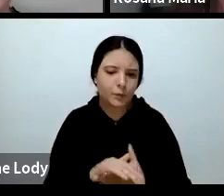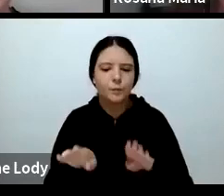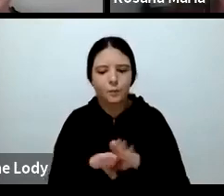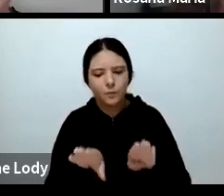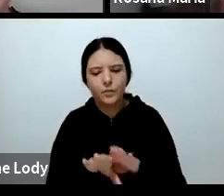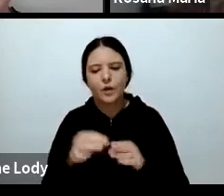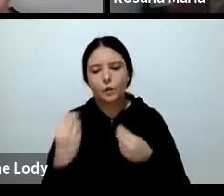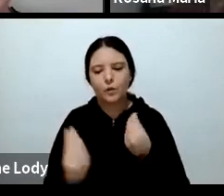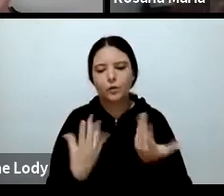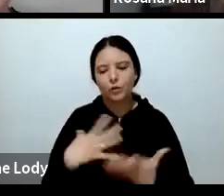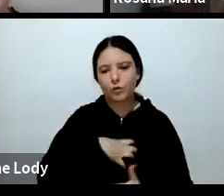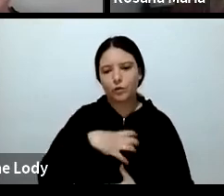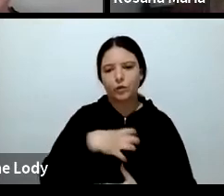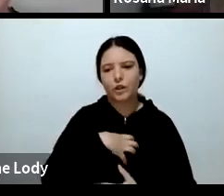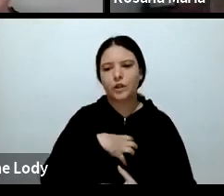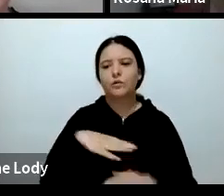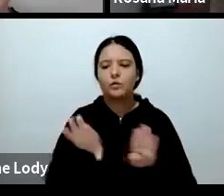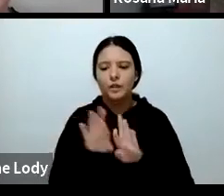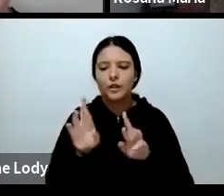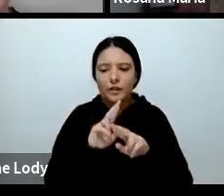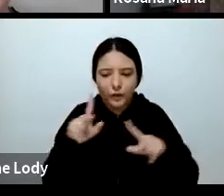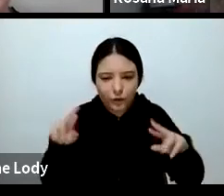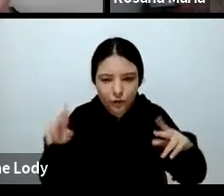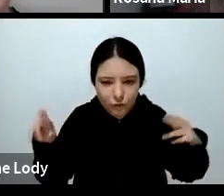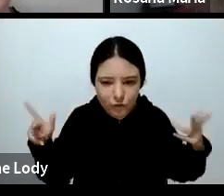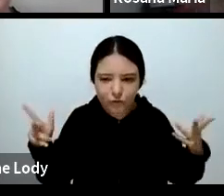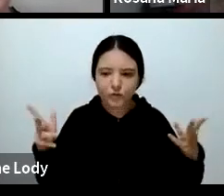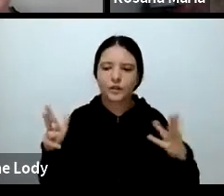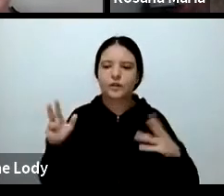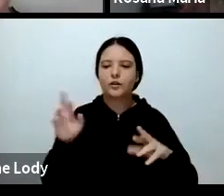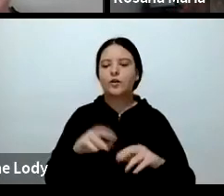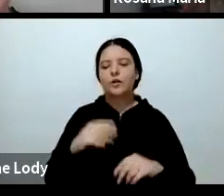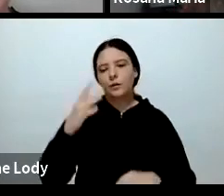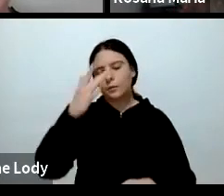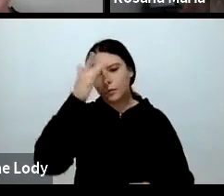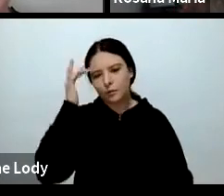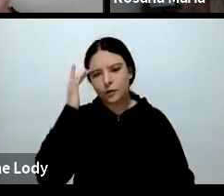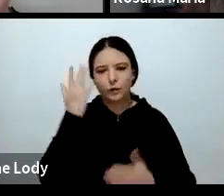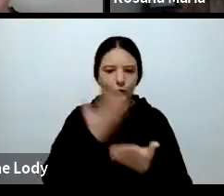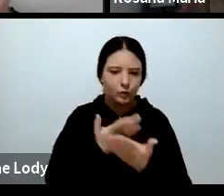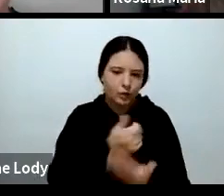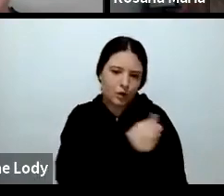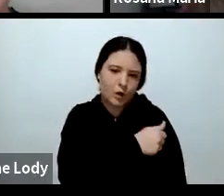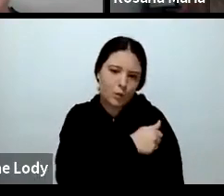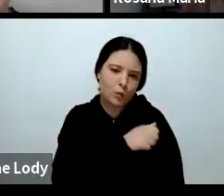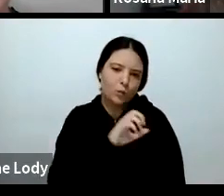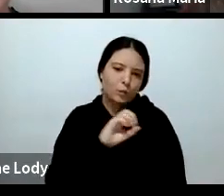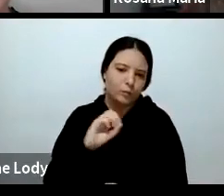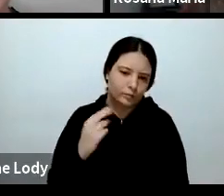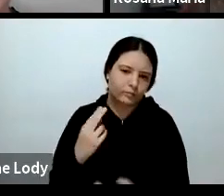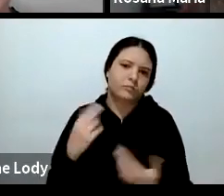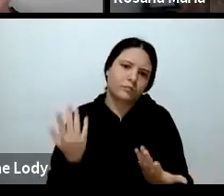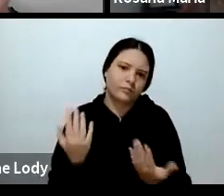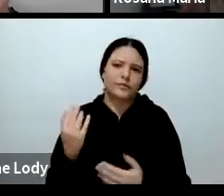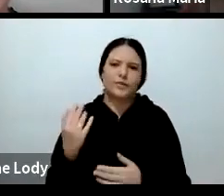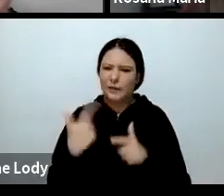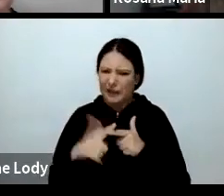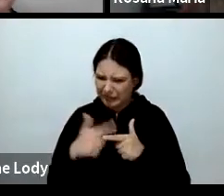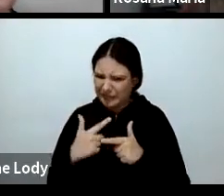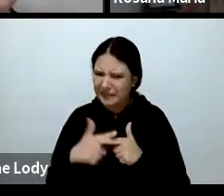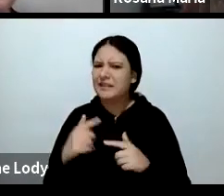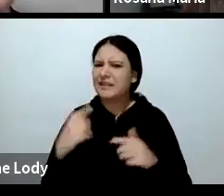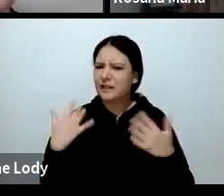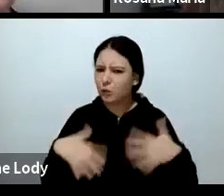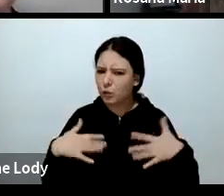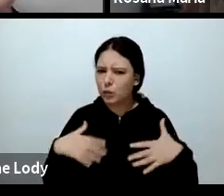de produção, de distinção, né? Para o estudante ou para o acadêmico, é bastante problemático, né? A